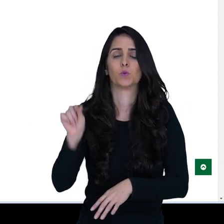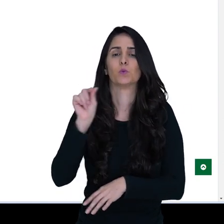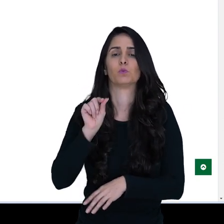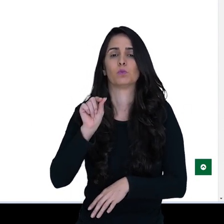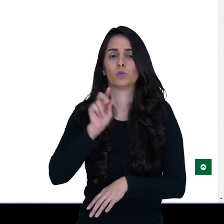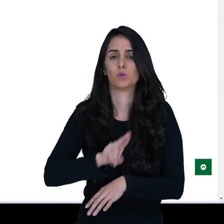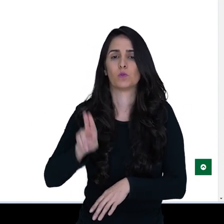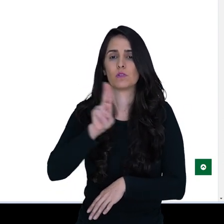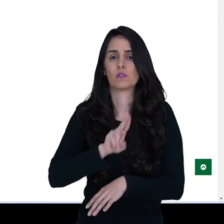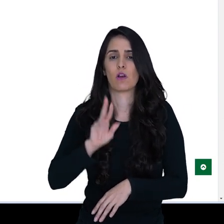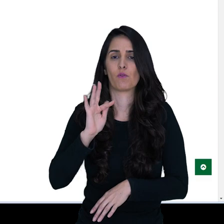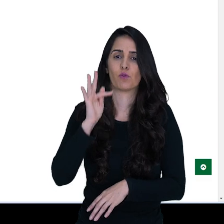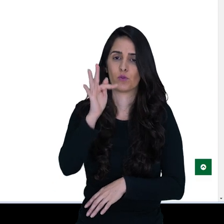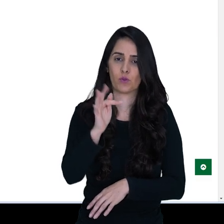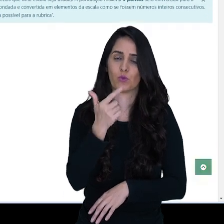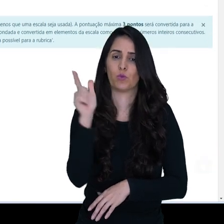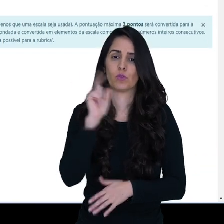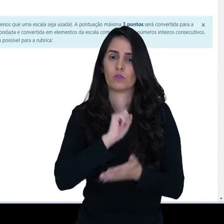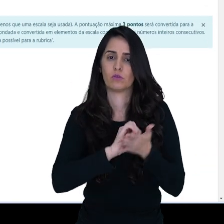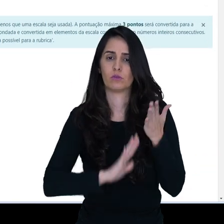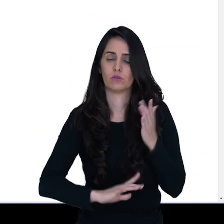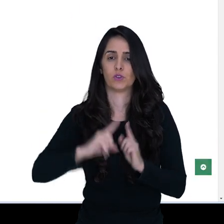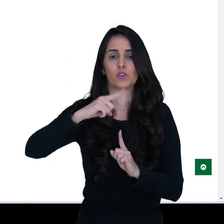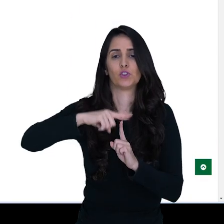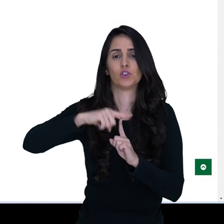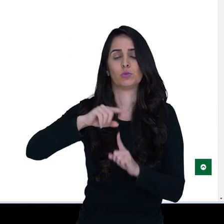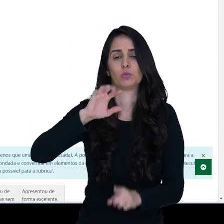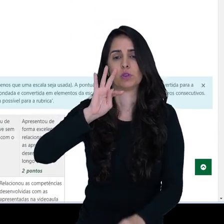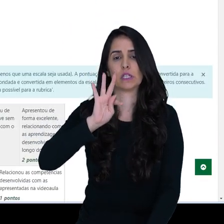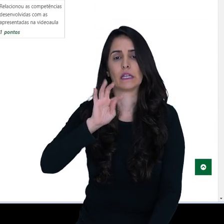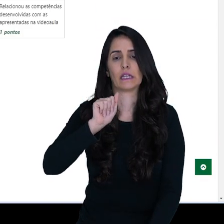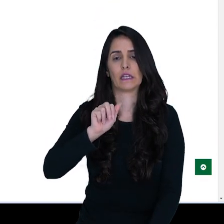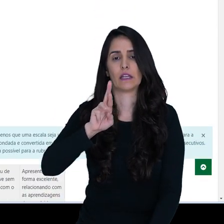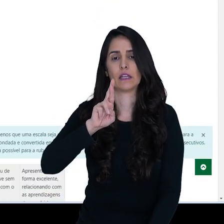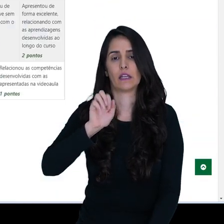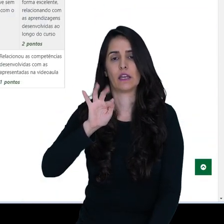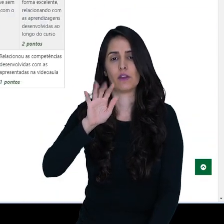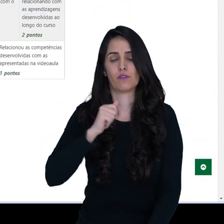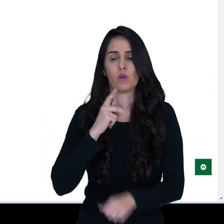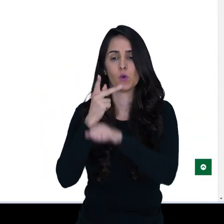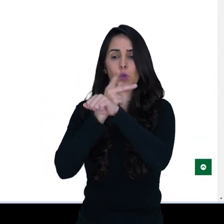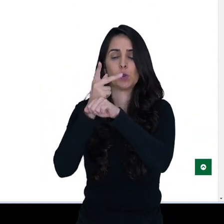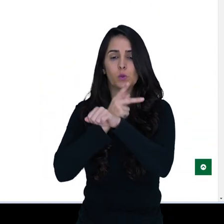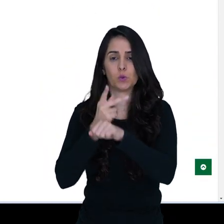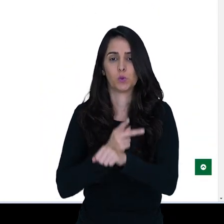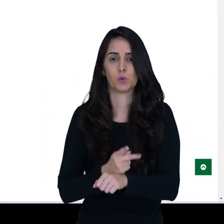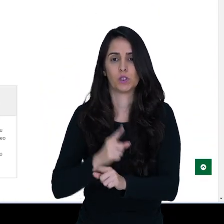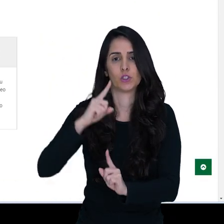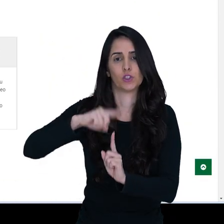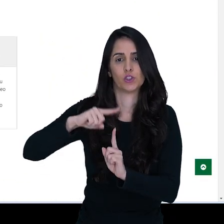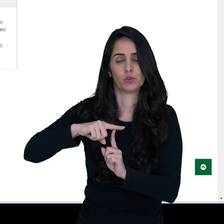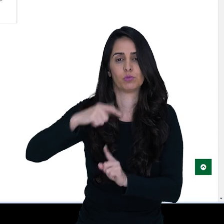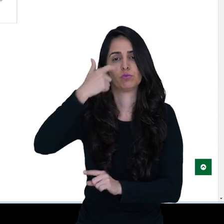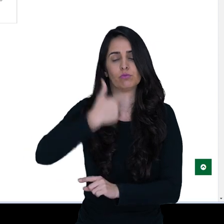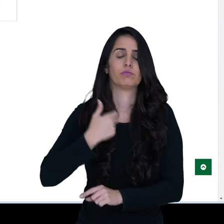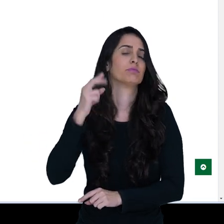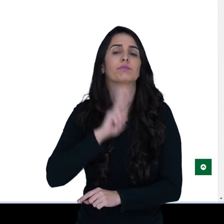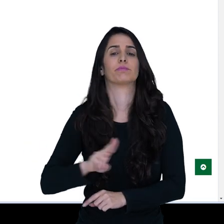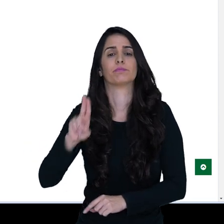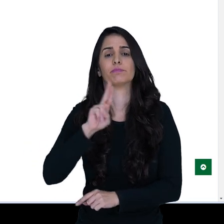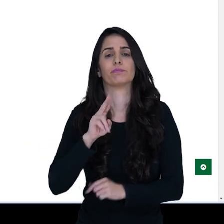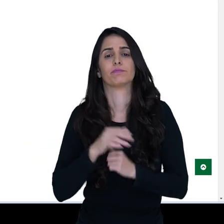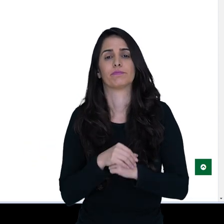utilizar em qualquer atividade aqui do tipo tarefa E aí eu vou procurar qual é a rubrica que eu quero utilizar